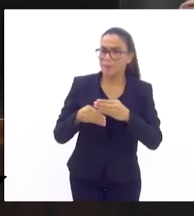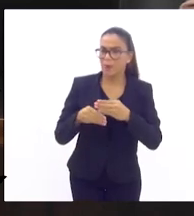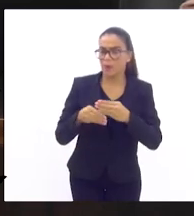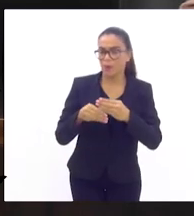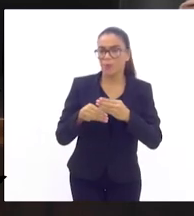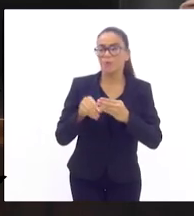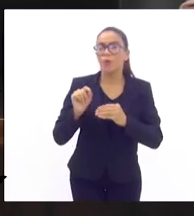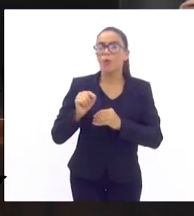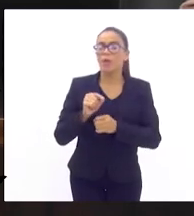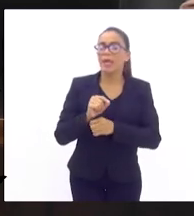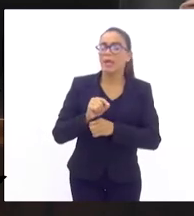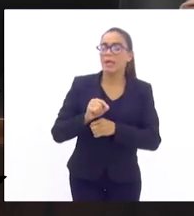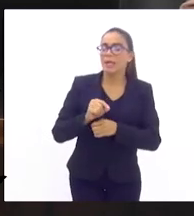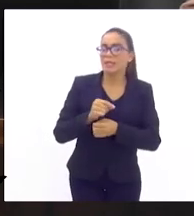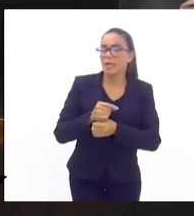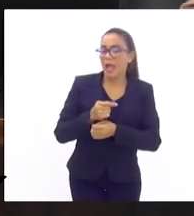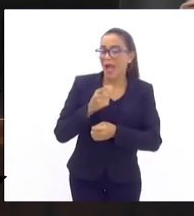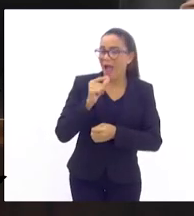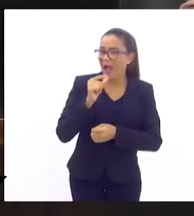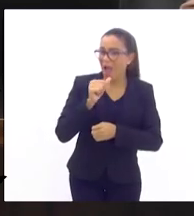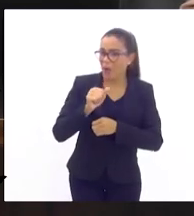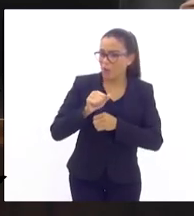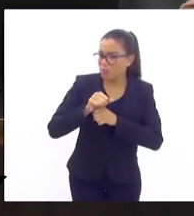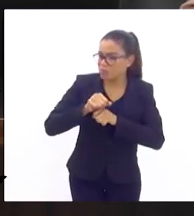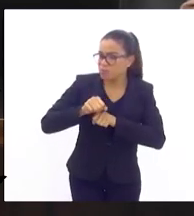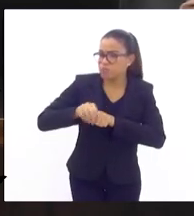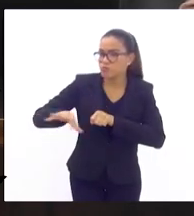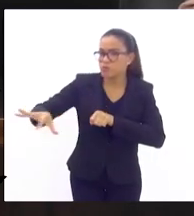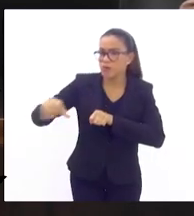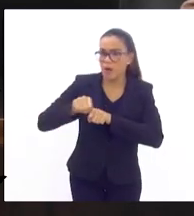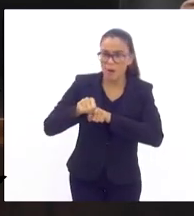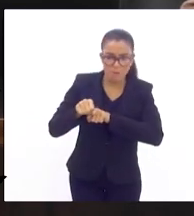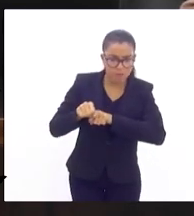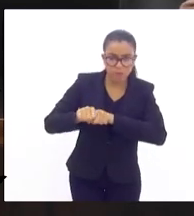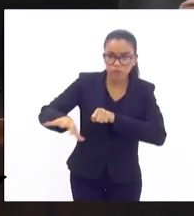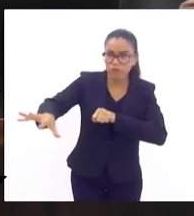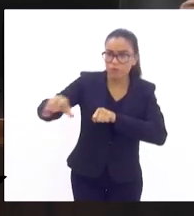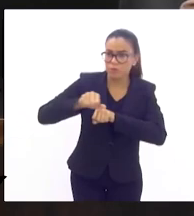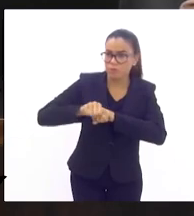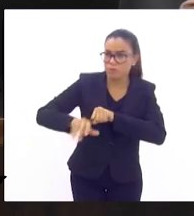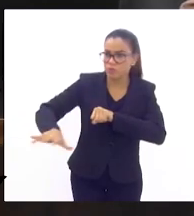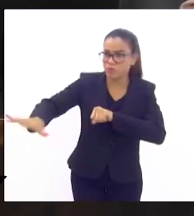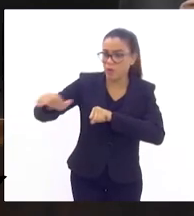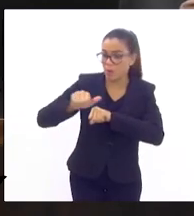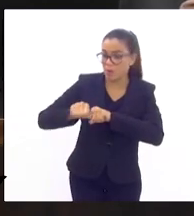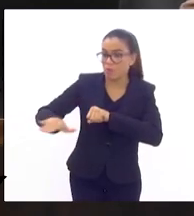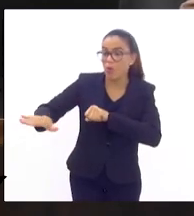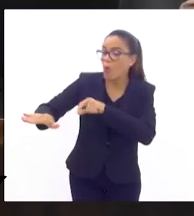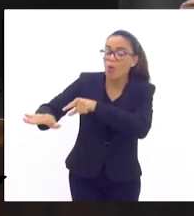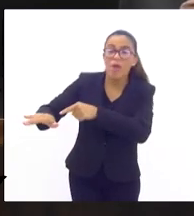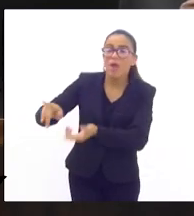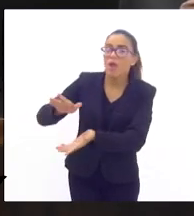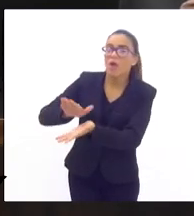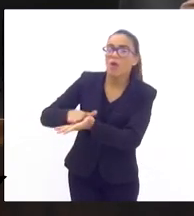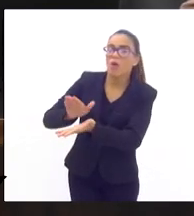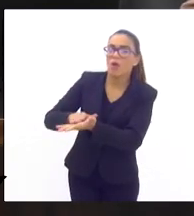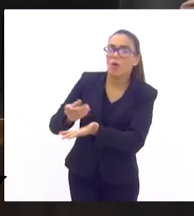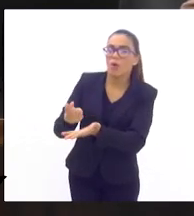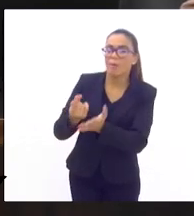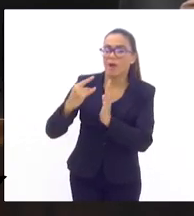nível de distribuição da água subiu, o nível de distribuição da água cobrada